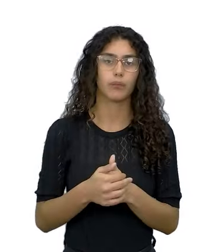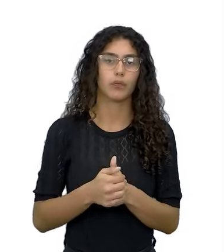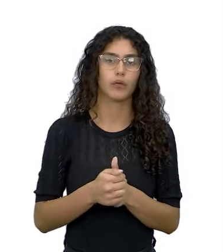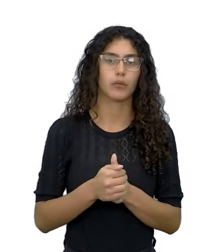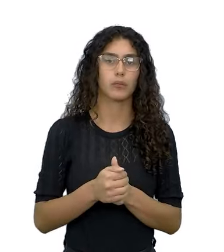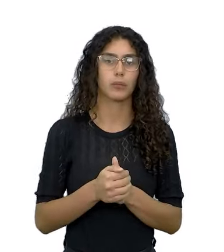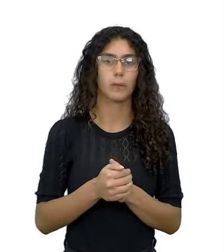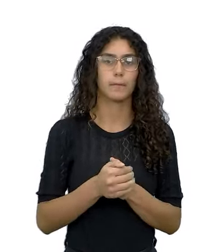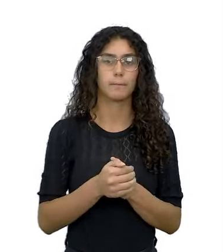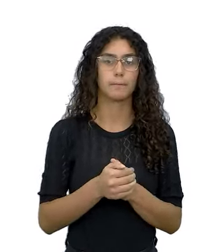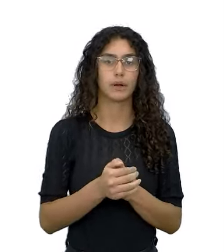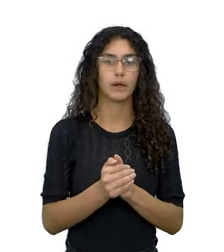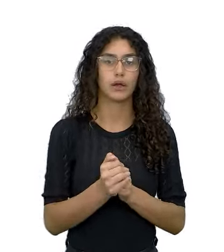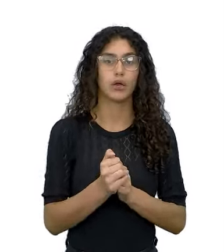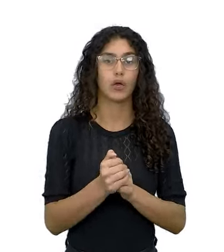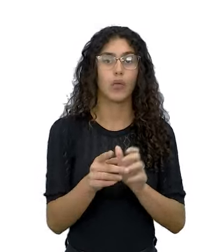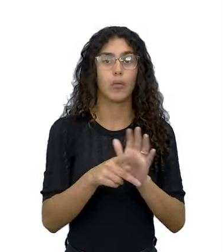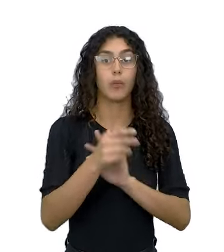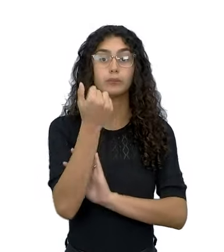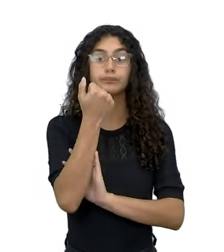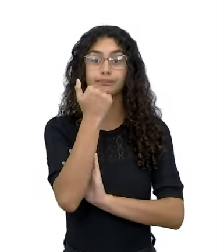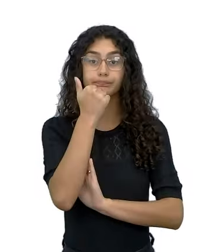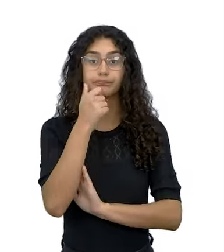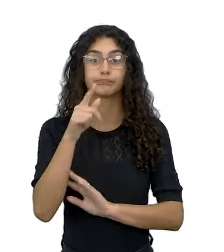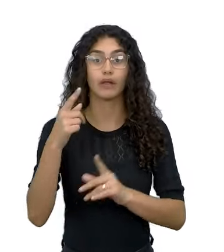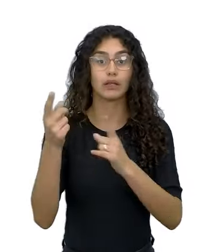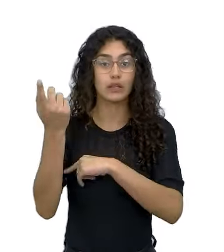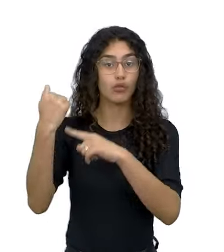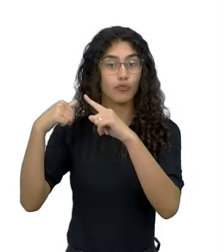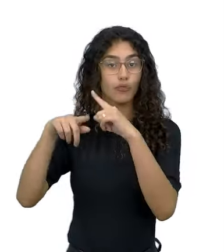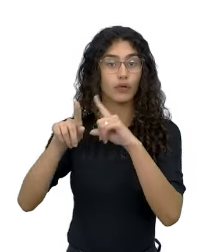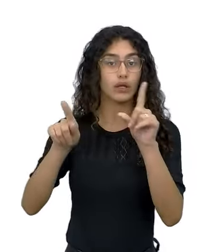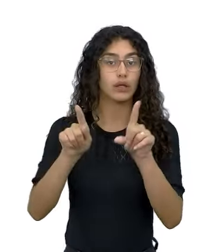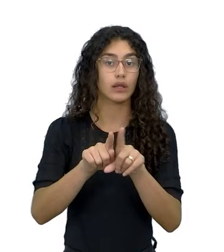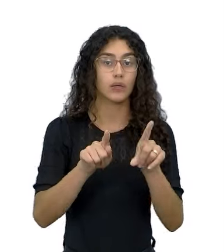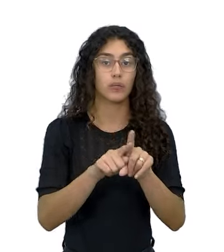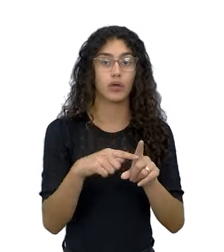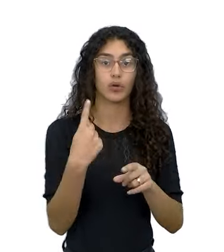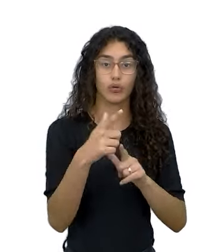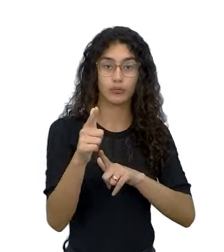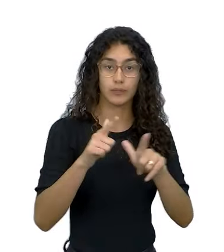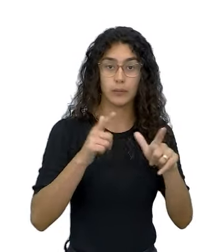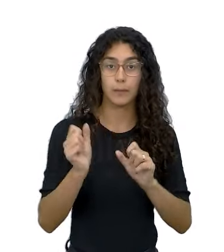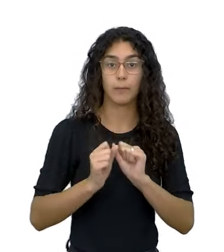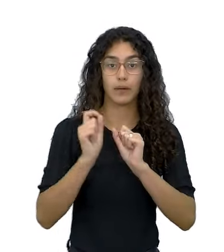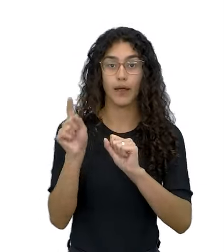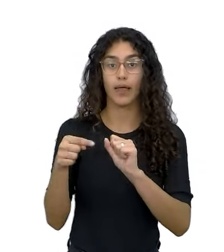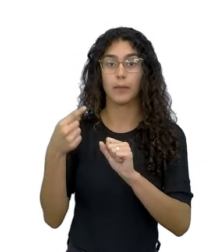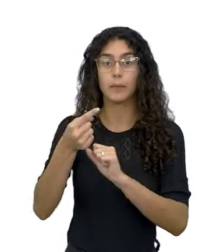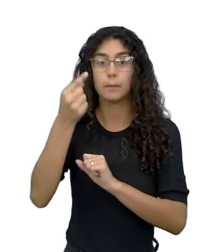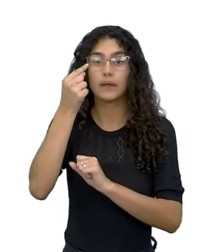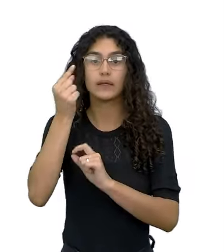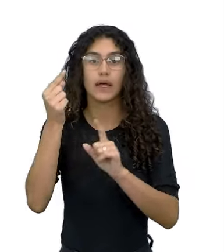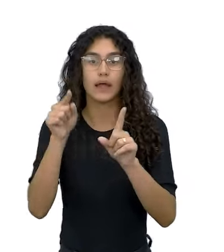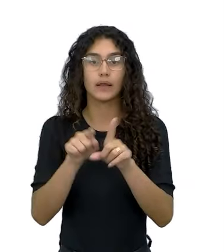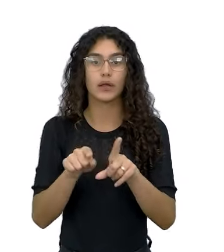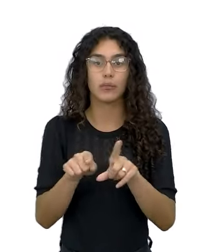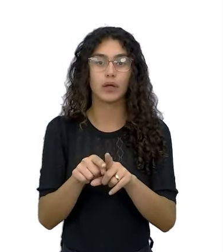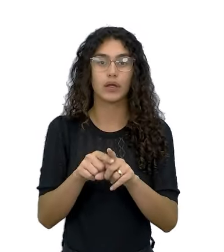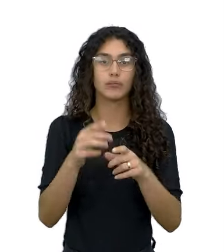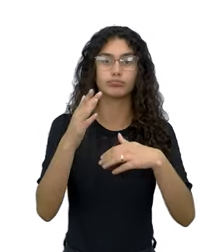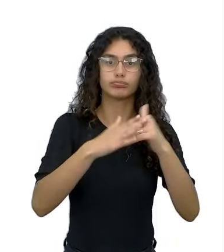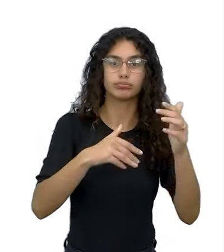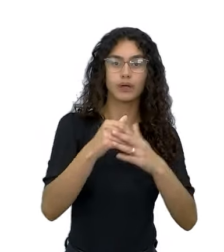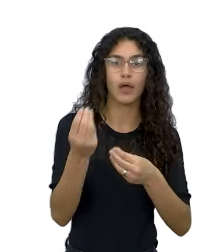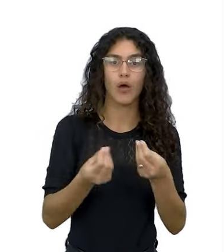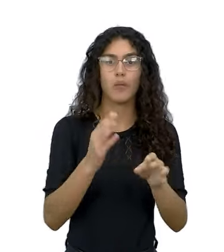de sentidos relativas aos gêneros que serão desenvolvidos aqui na nossa sequência, para depois vocês poderem pensar nas possibilidades e